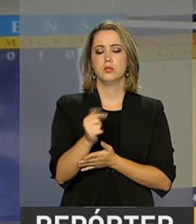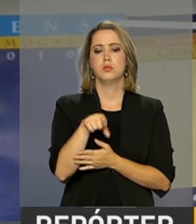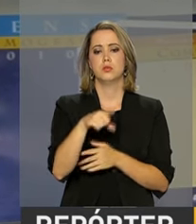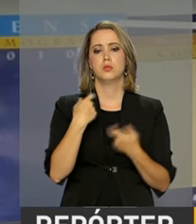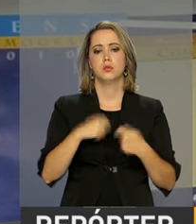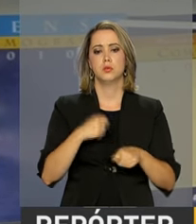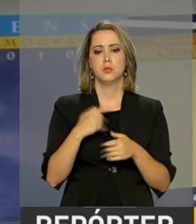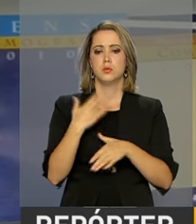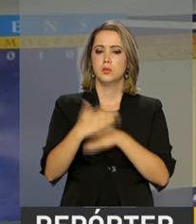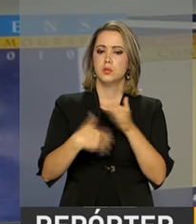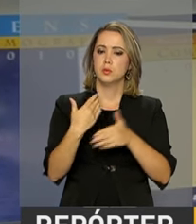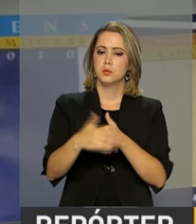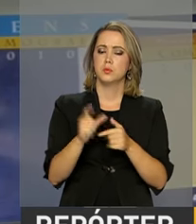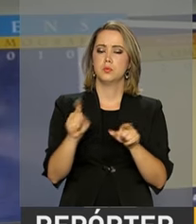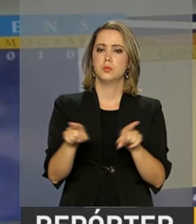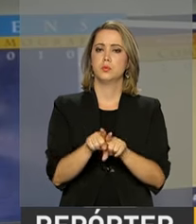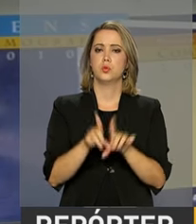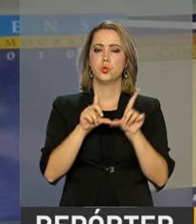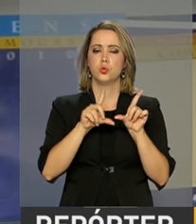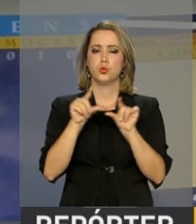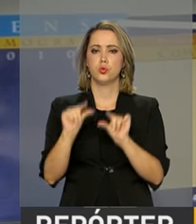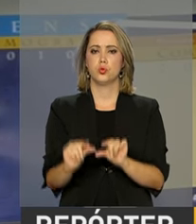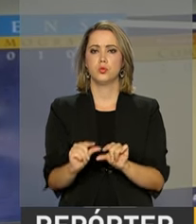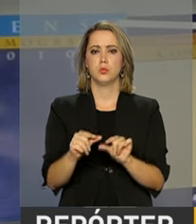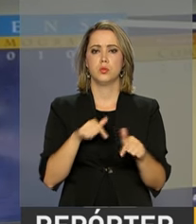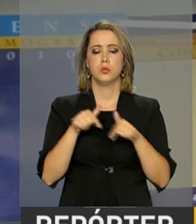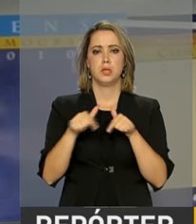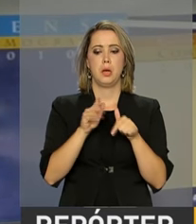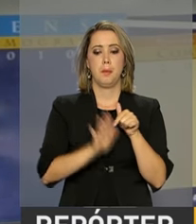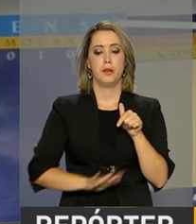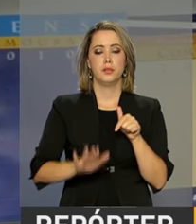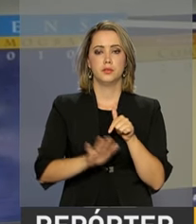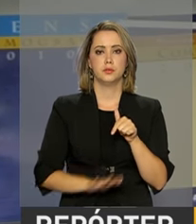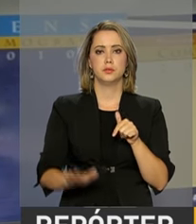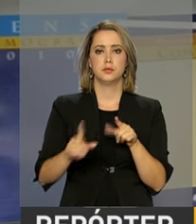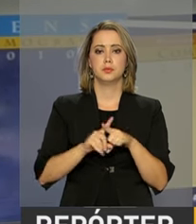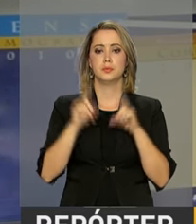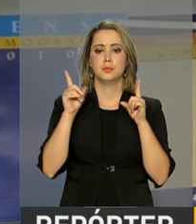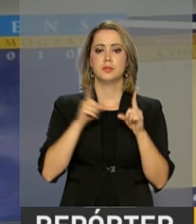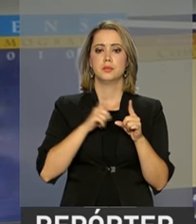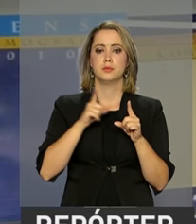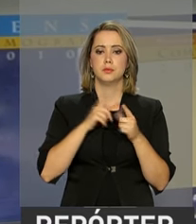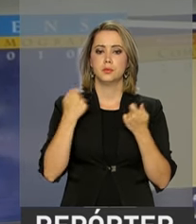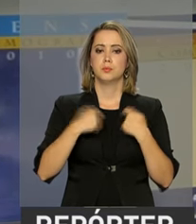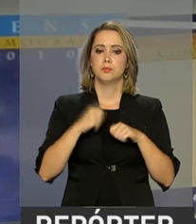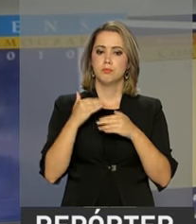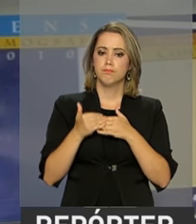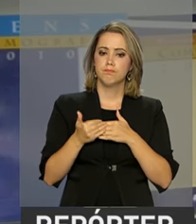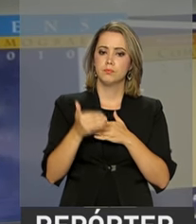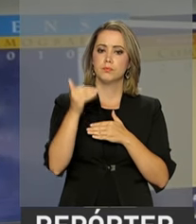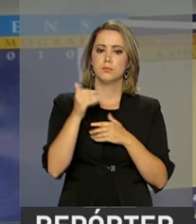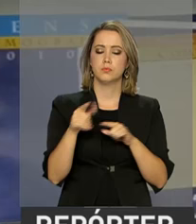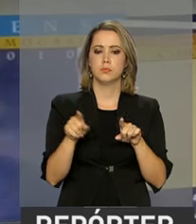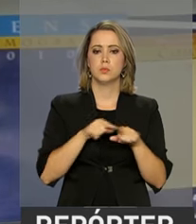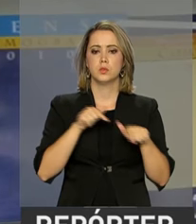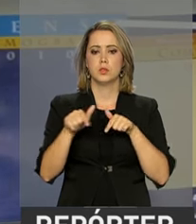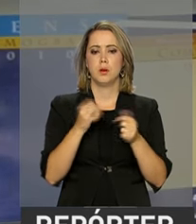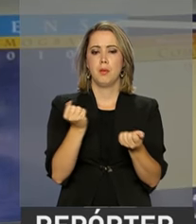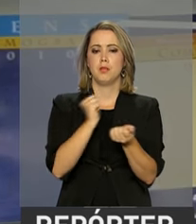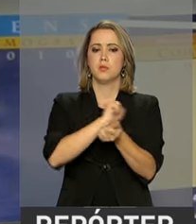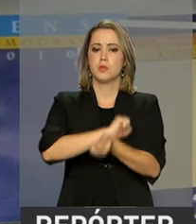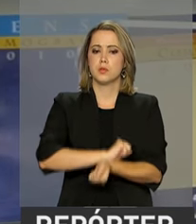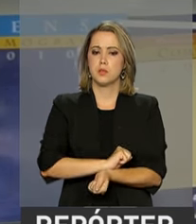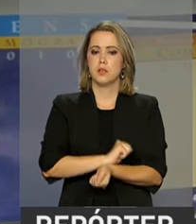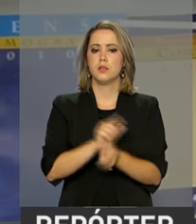que avançar na formalidade. O Brasil reduziu muito o trabalho infantil, mas ainda é preciso continuar o avanço. O trabalho escravo